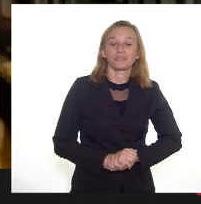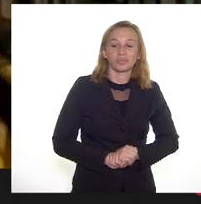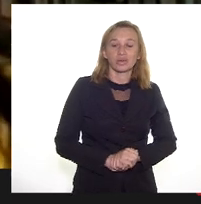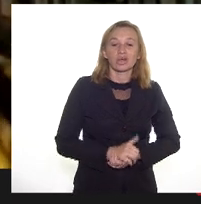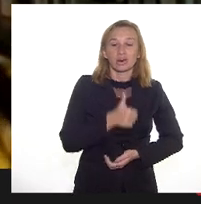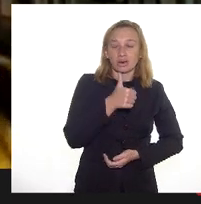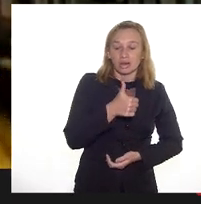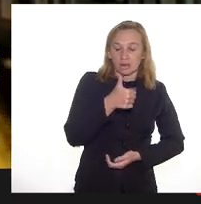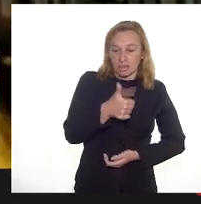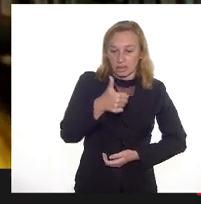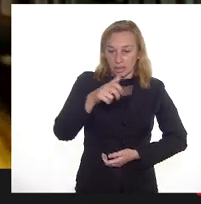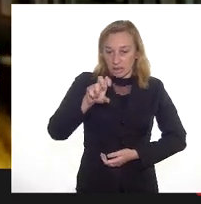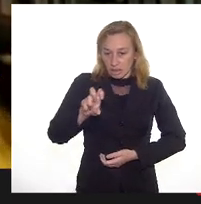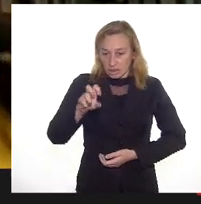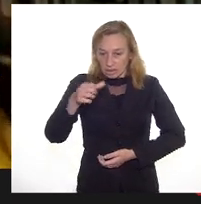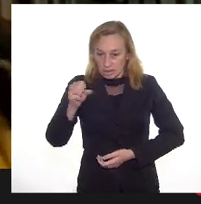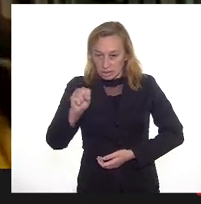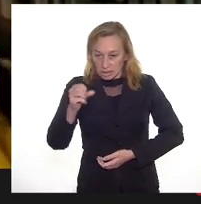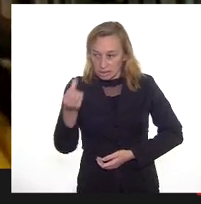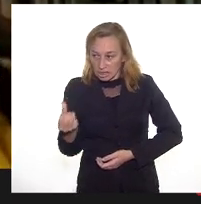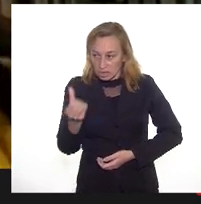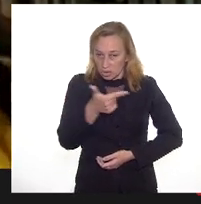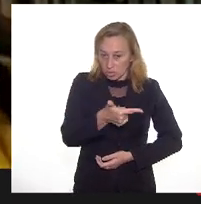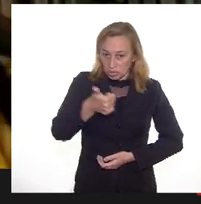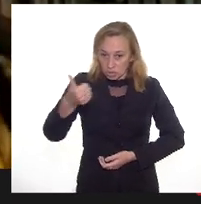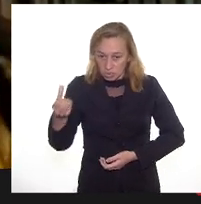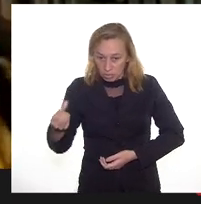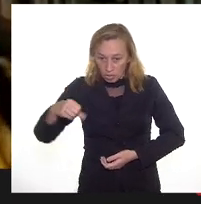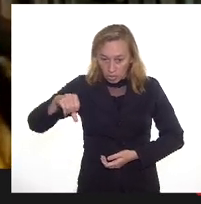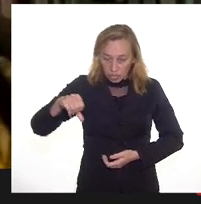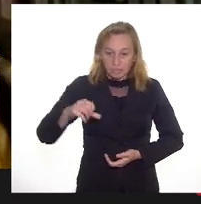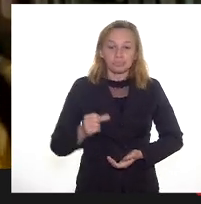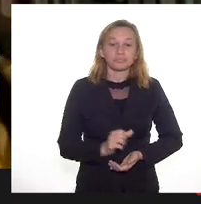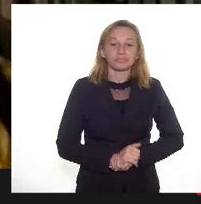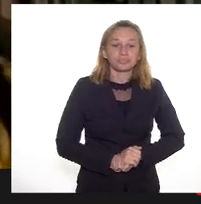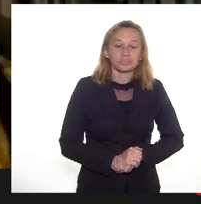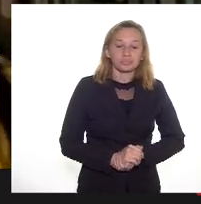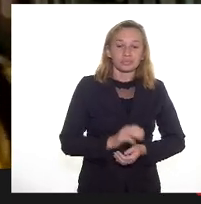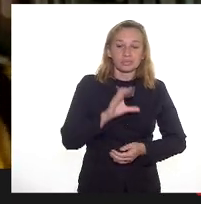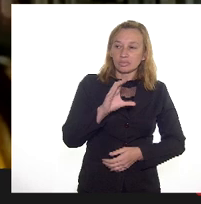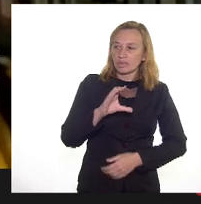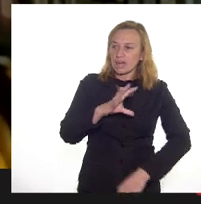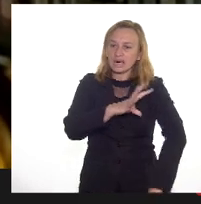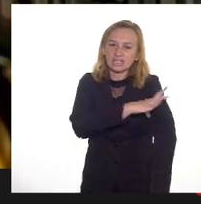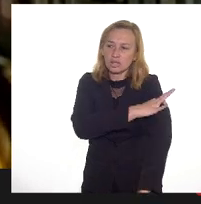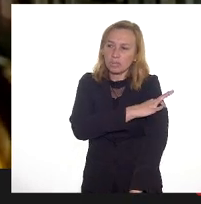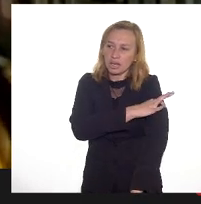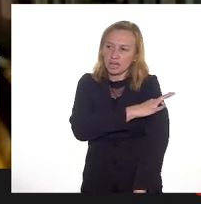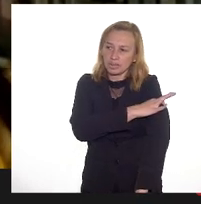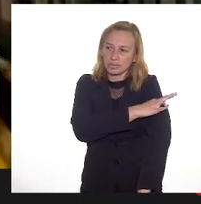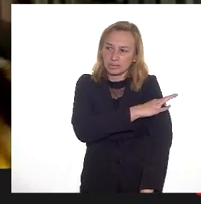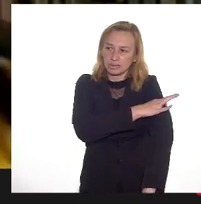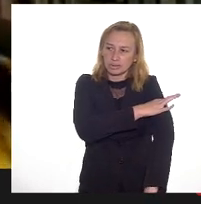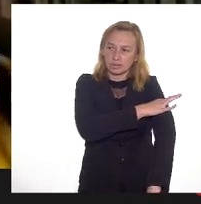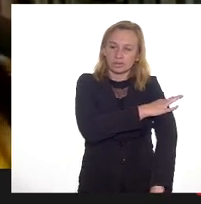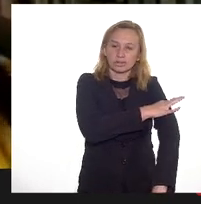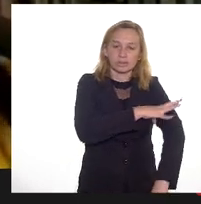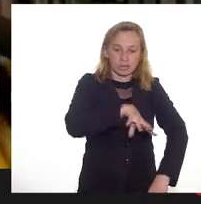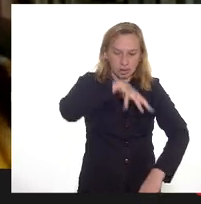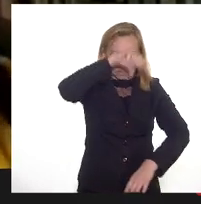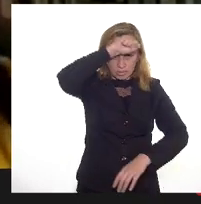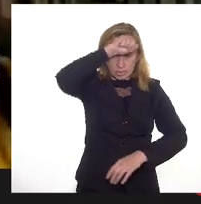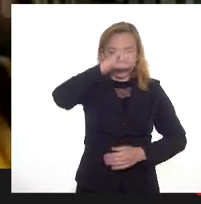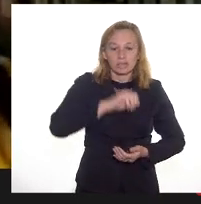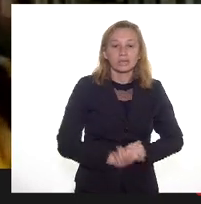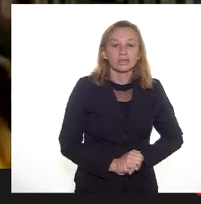de 2009, que reconhecem o Umbanda e Candomblé como patrimônio cultural e material do Estado do Rio de Janeiro, são